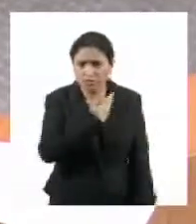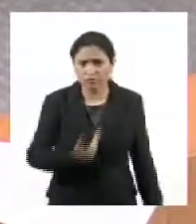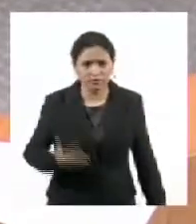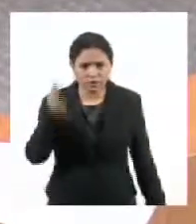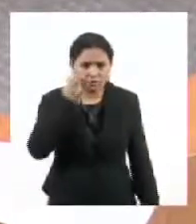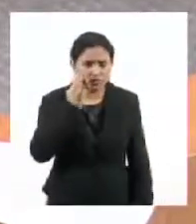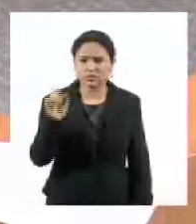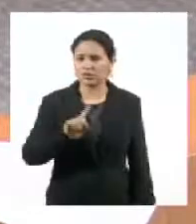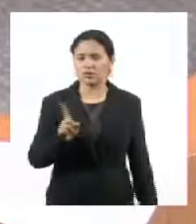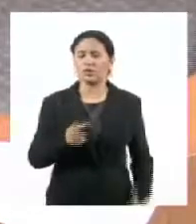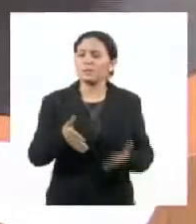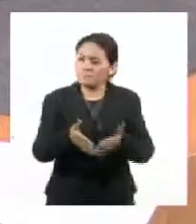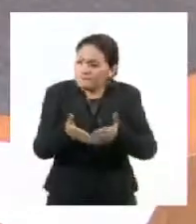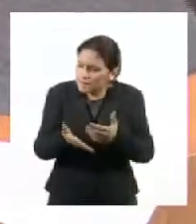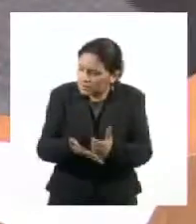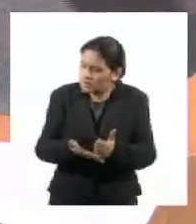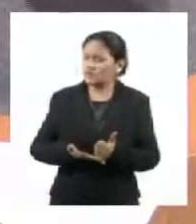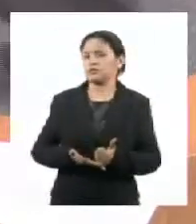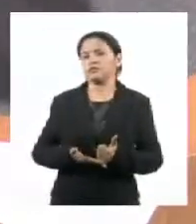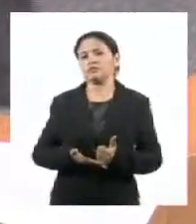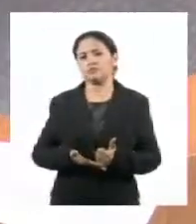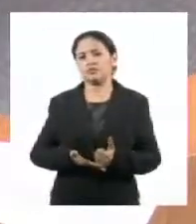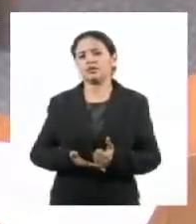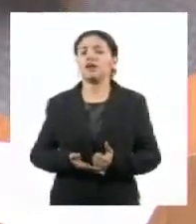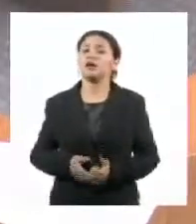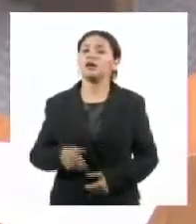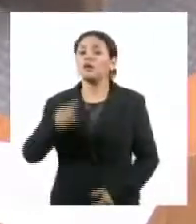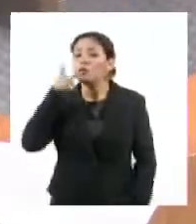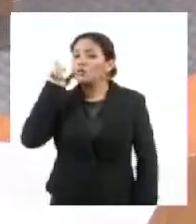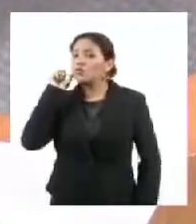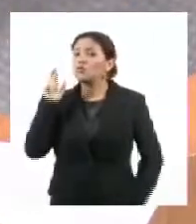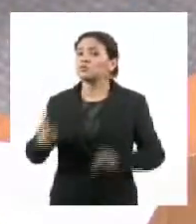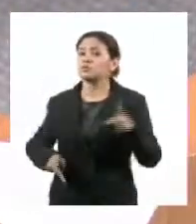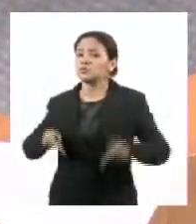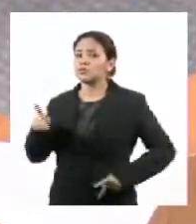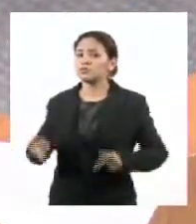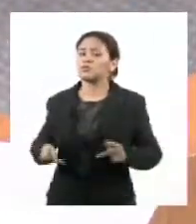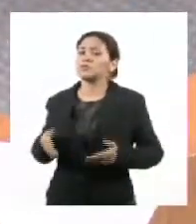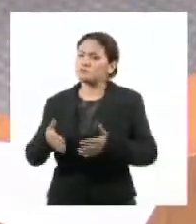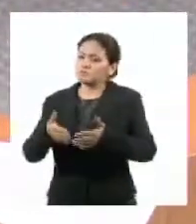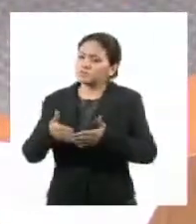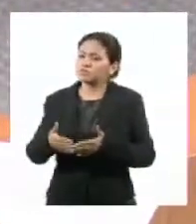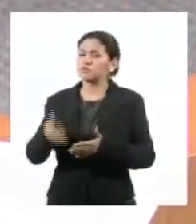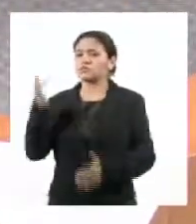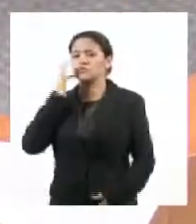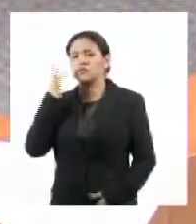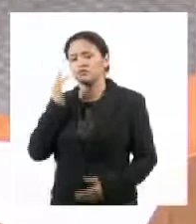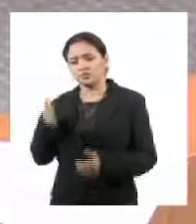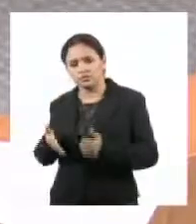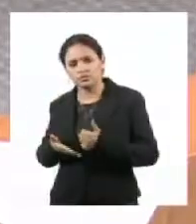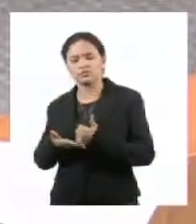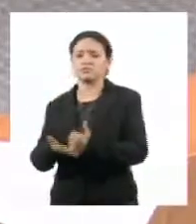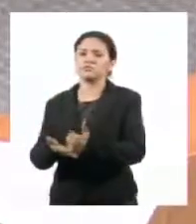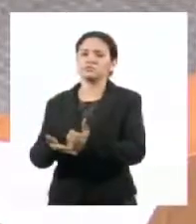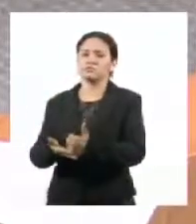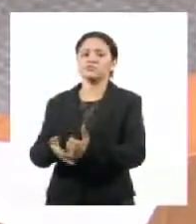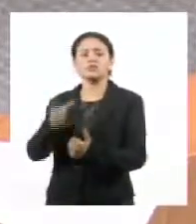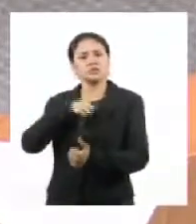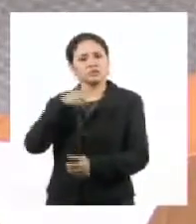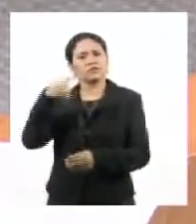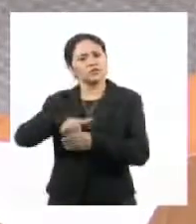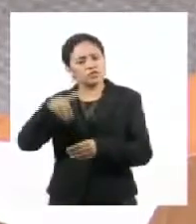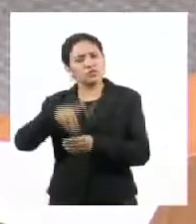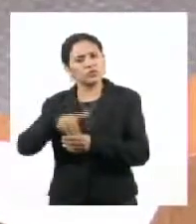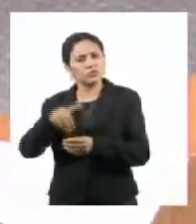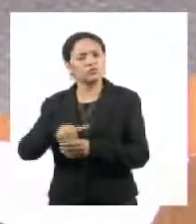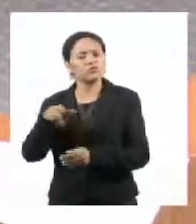pedindo apoio do governo do Estado do Maranhão. A população ontem pediu apoio do governo do Estado do Maranhão. O governo do Estado do Maranhão, que teve expressiva votação em Passo